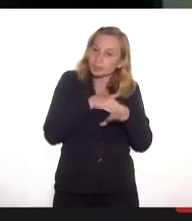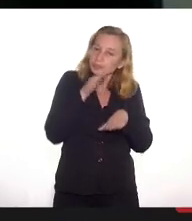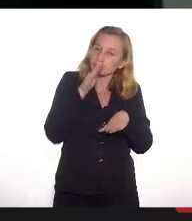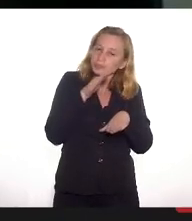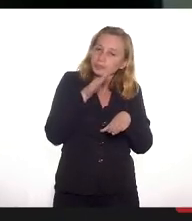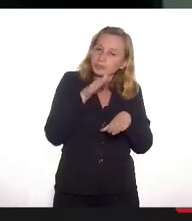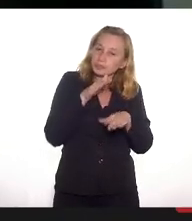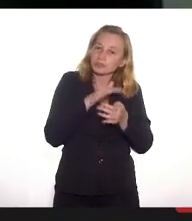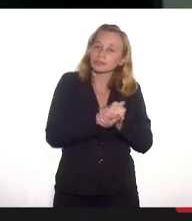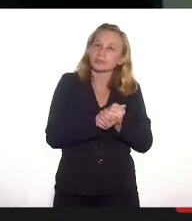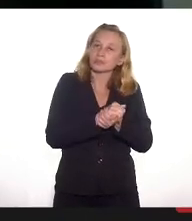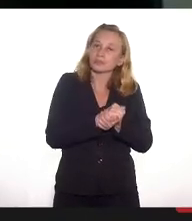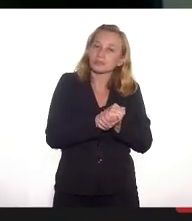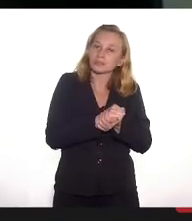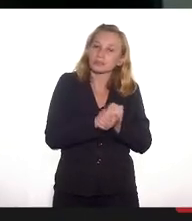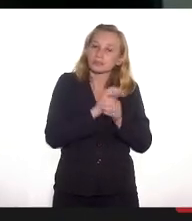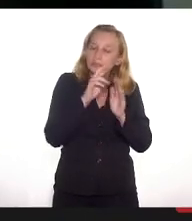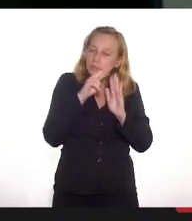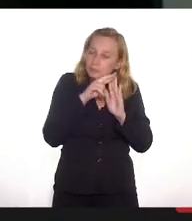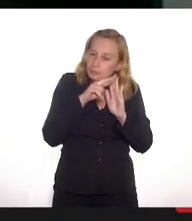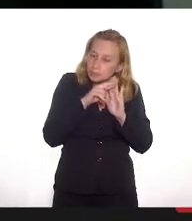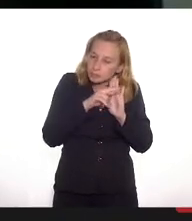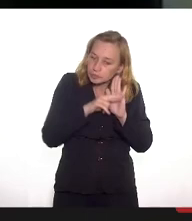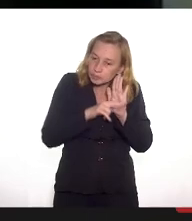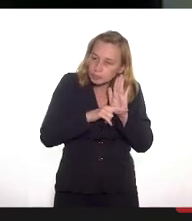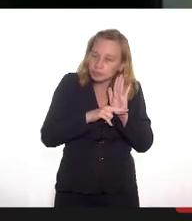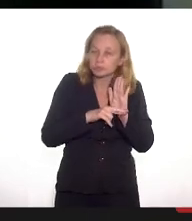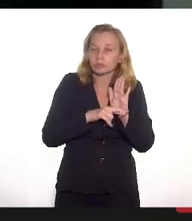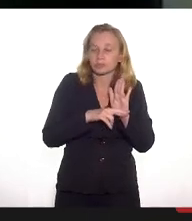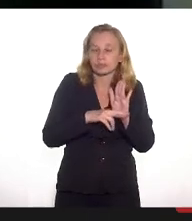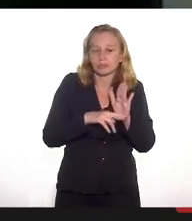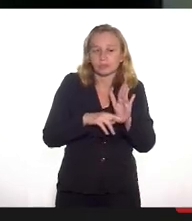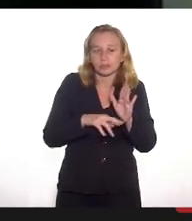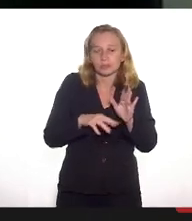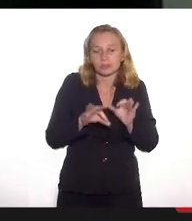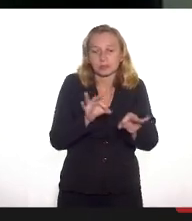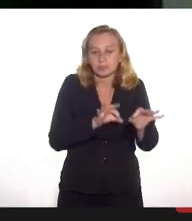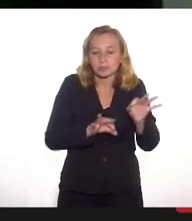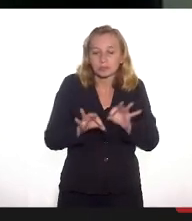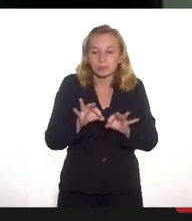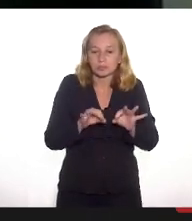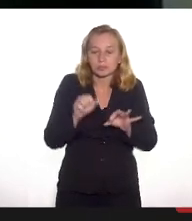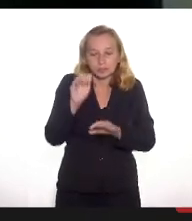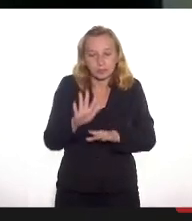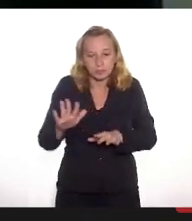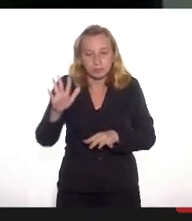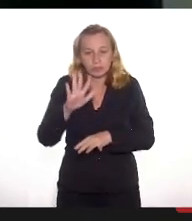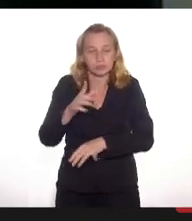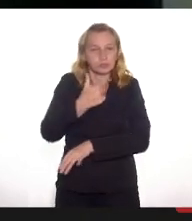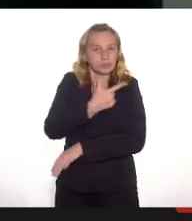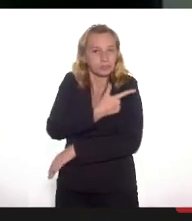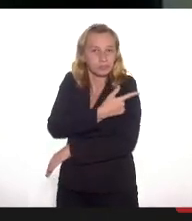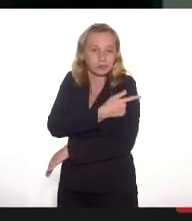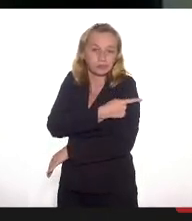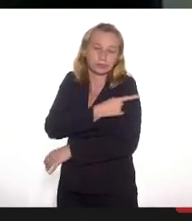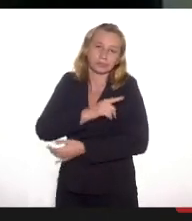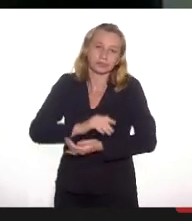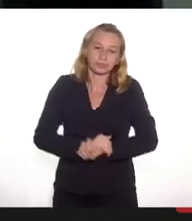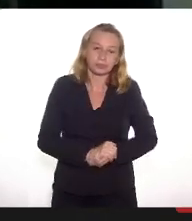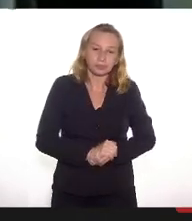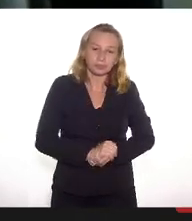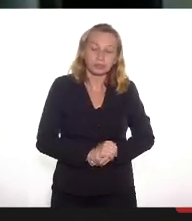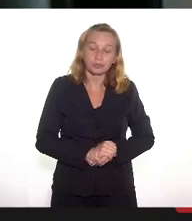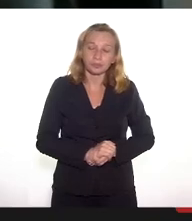que tenha sido estabelecido um critério pelo programa nacional de imunização é